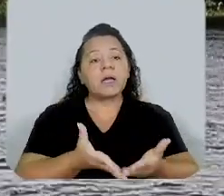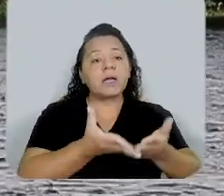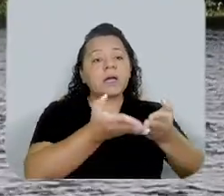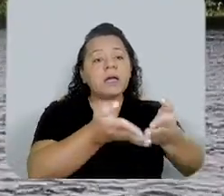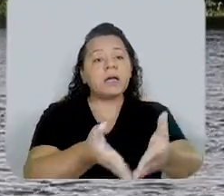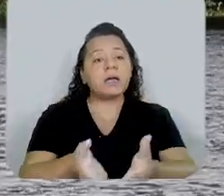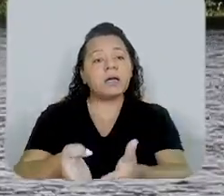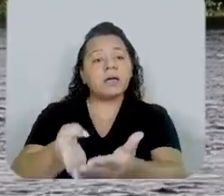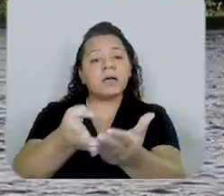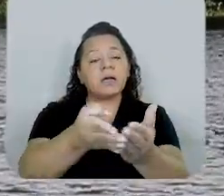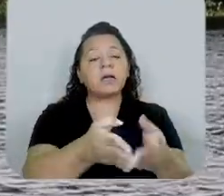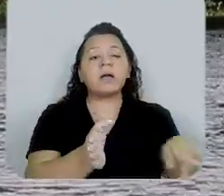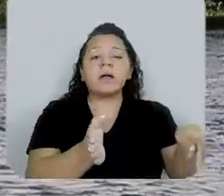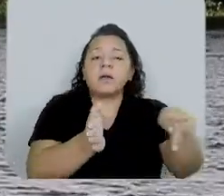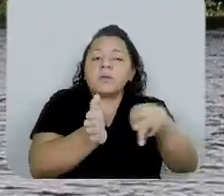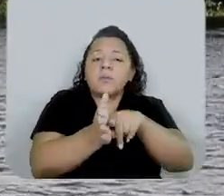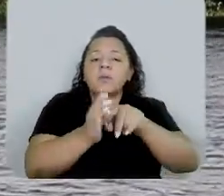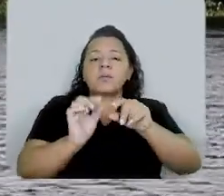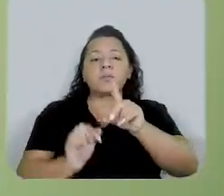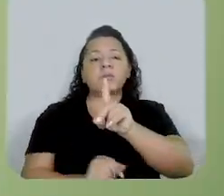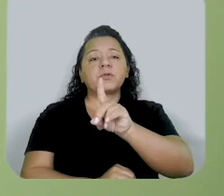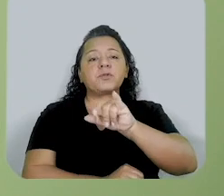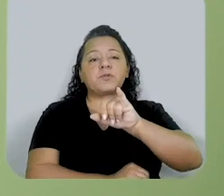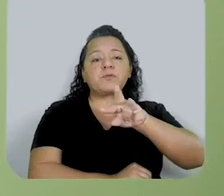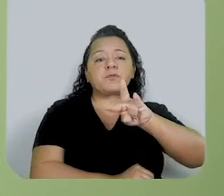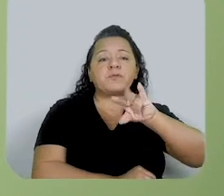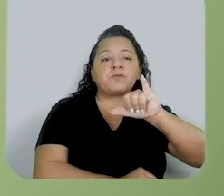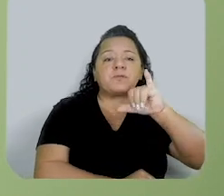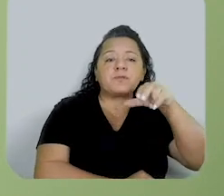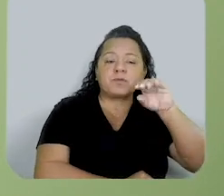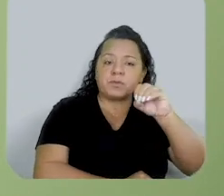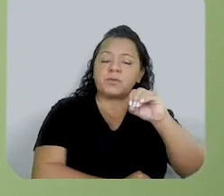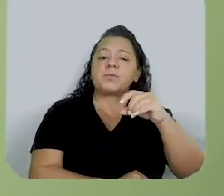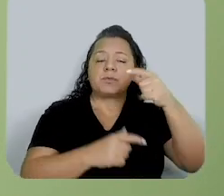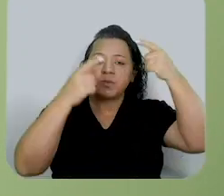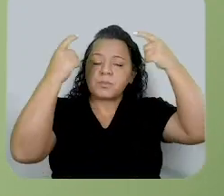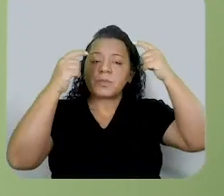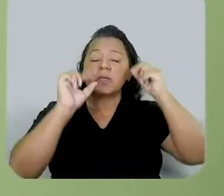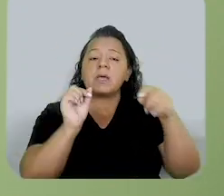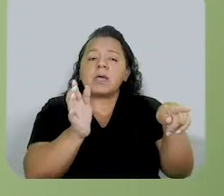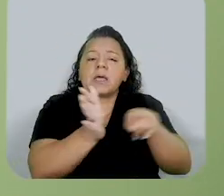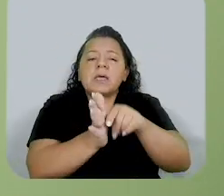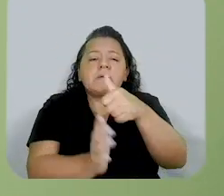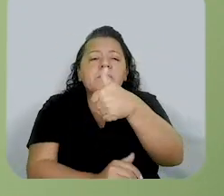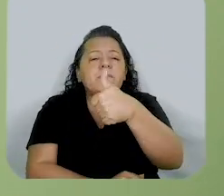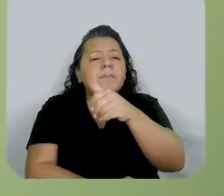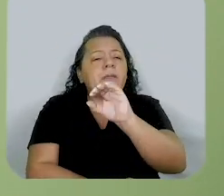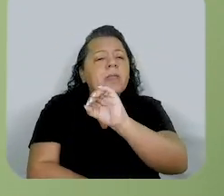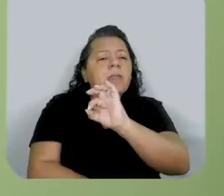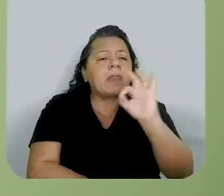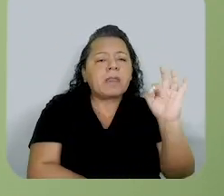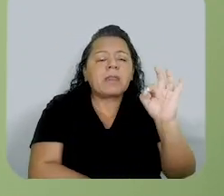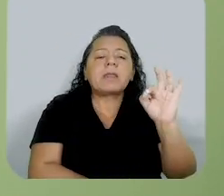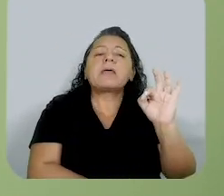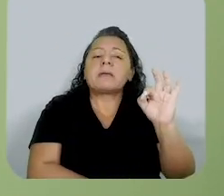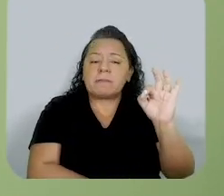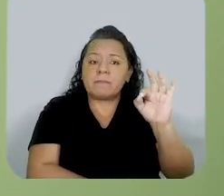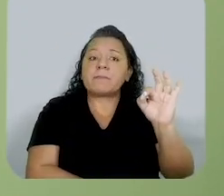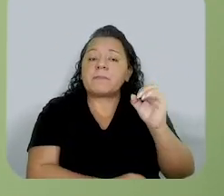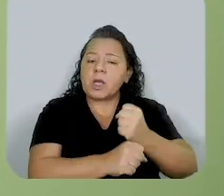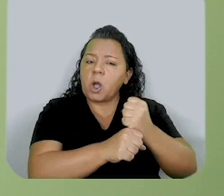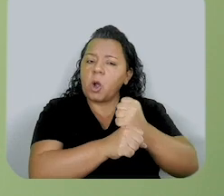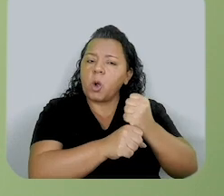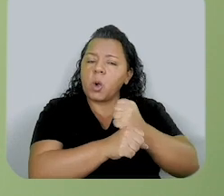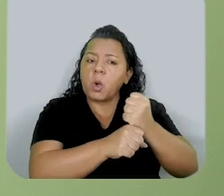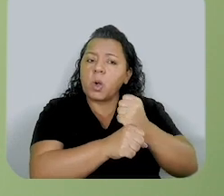fluvial religiosa do Divino Espírito Santo. É uma festa centenária. E ela traz essa essência da religiosidade